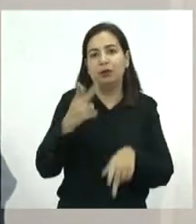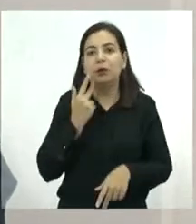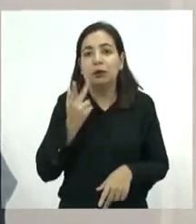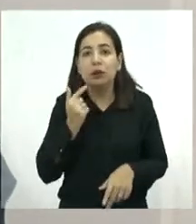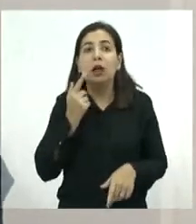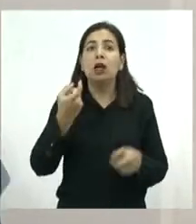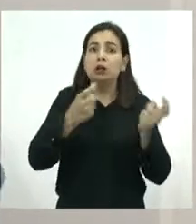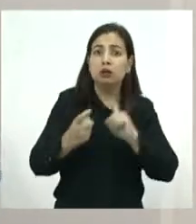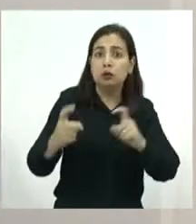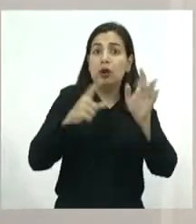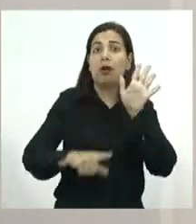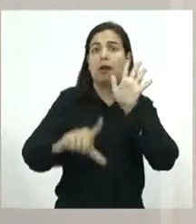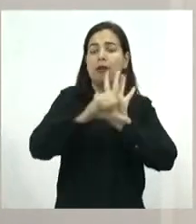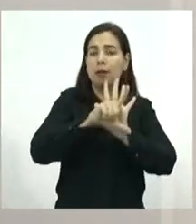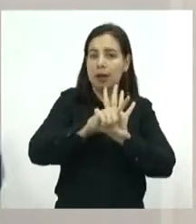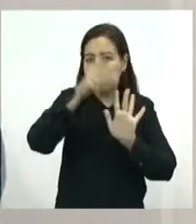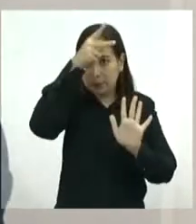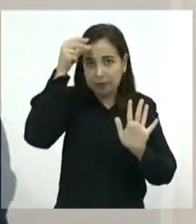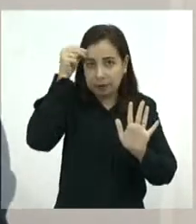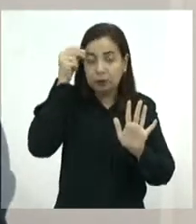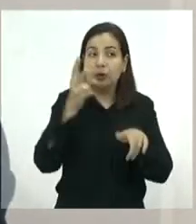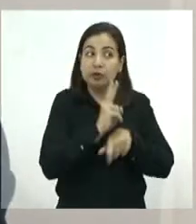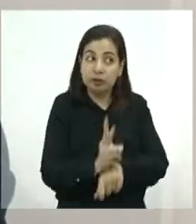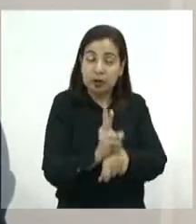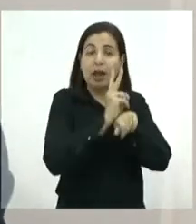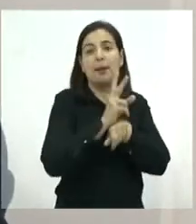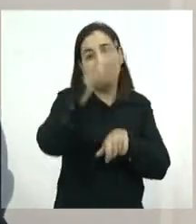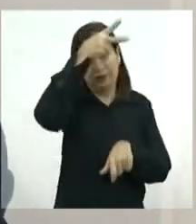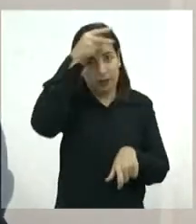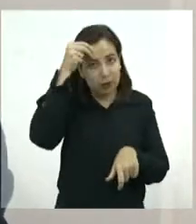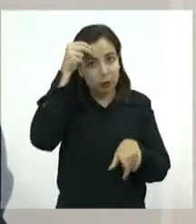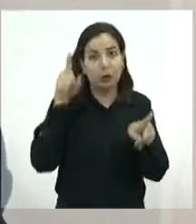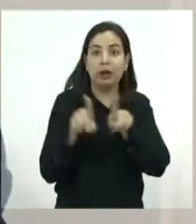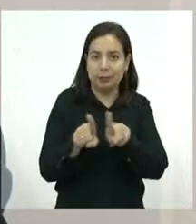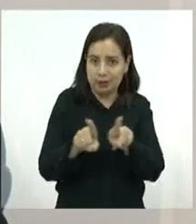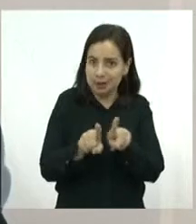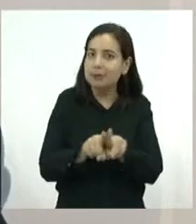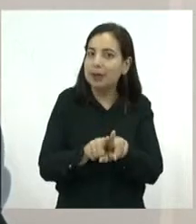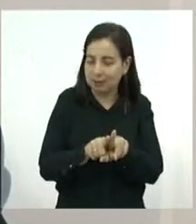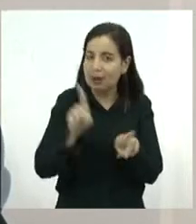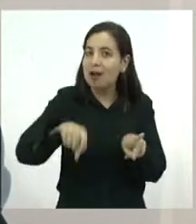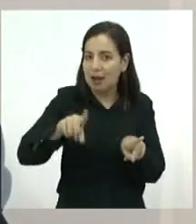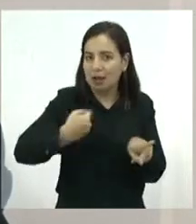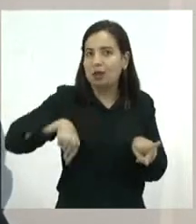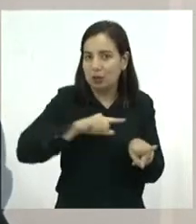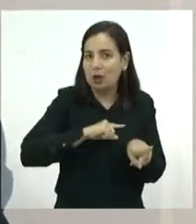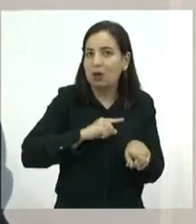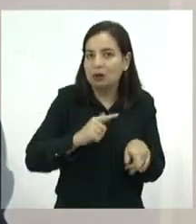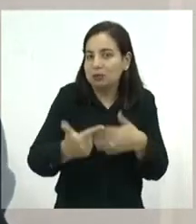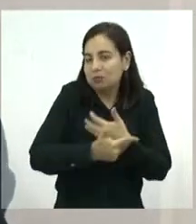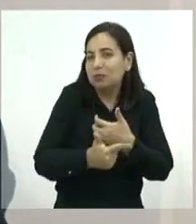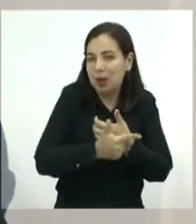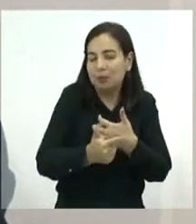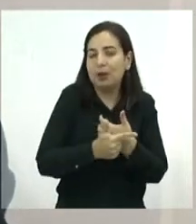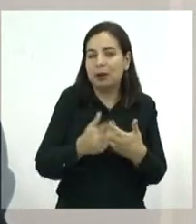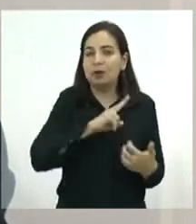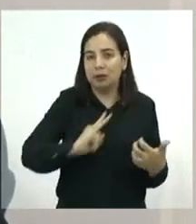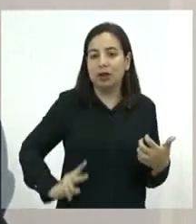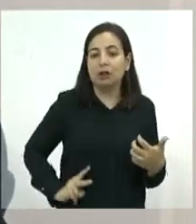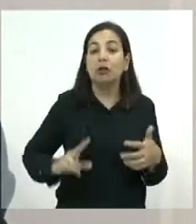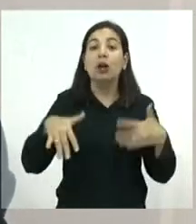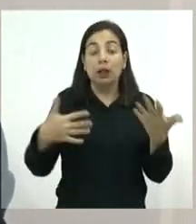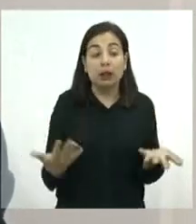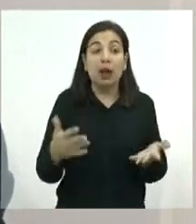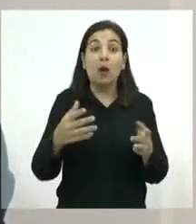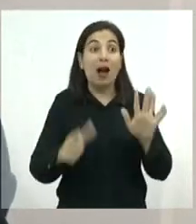leis municipais, fiscalizar o Poder Executivo Municipal. No entanto, esta lei que está tramitando no Congresso Nacional,